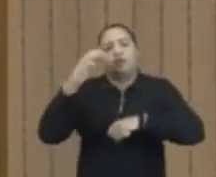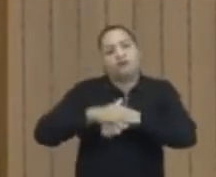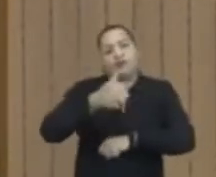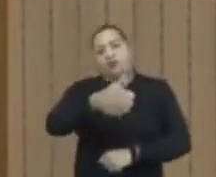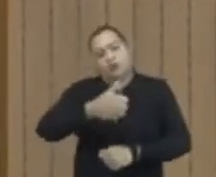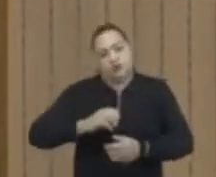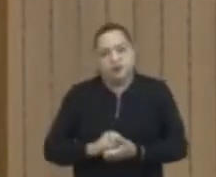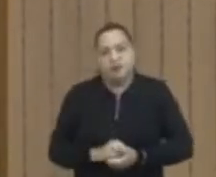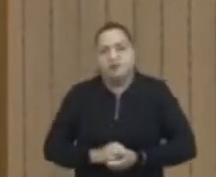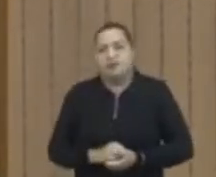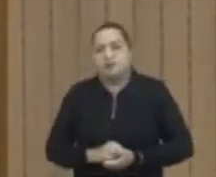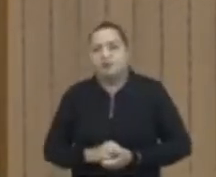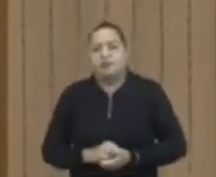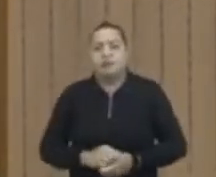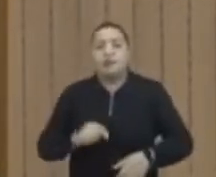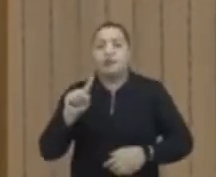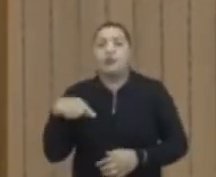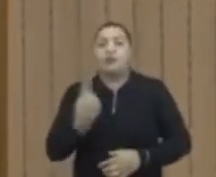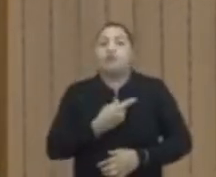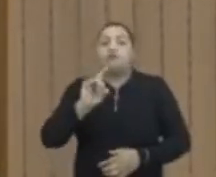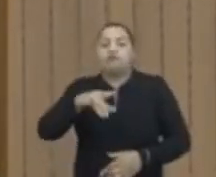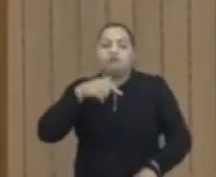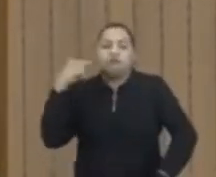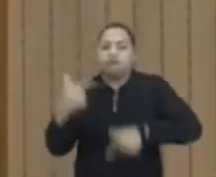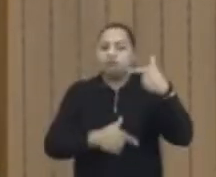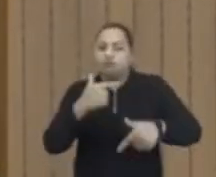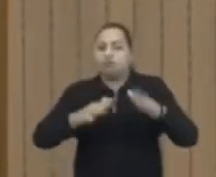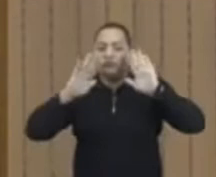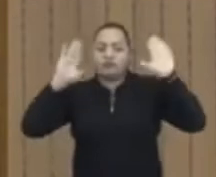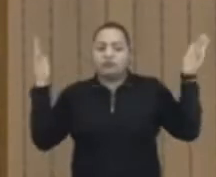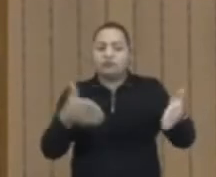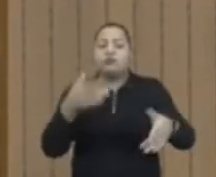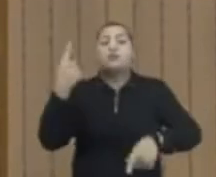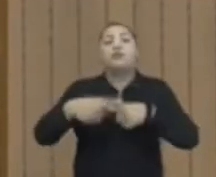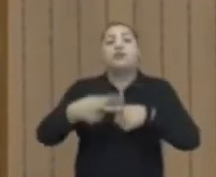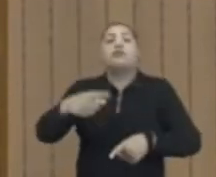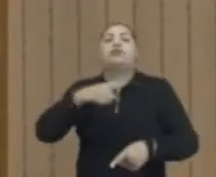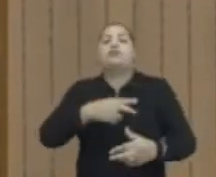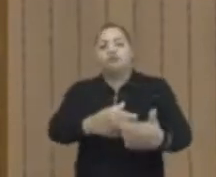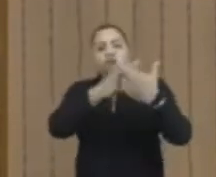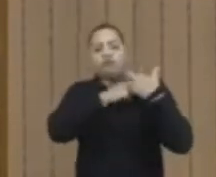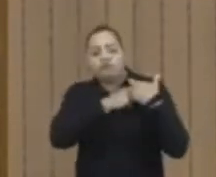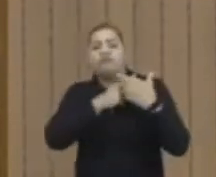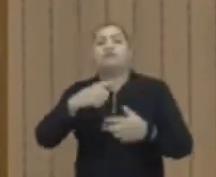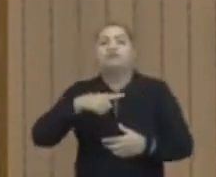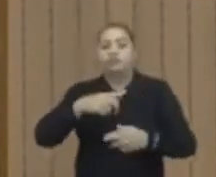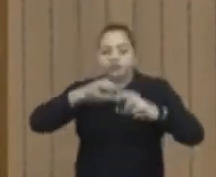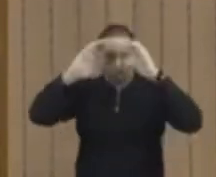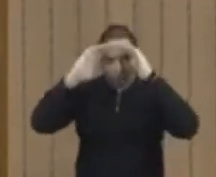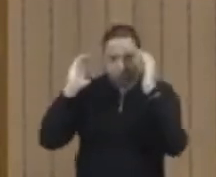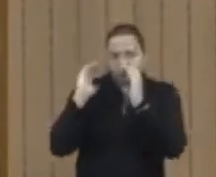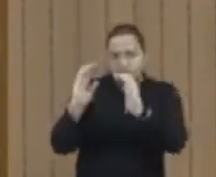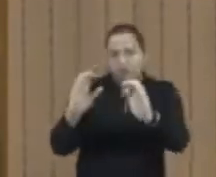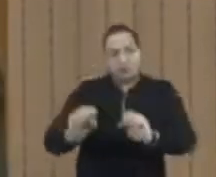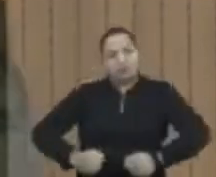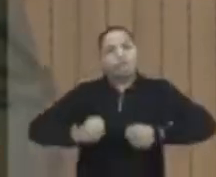temos esse trabalho porque nós temos esse respeito e esse esforço do Ministério